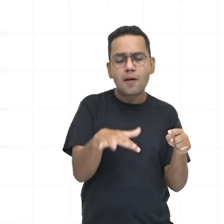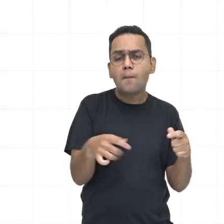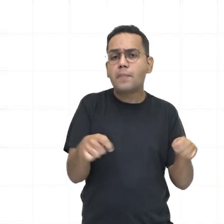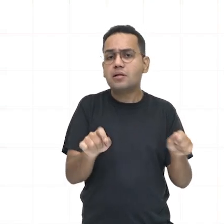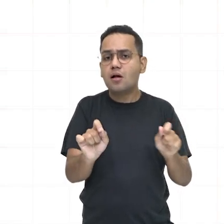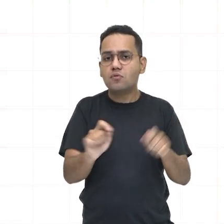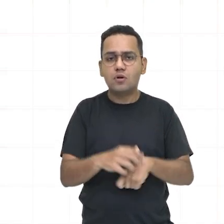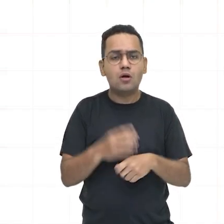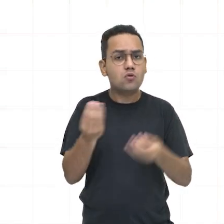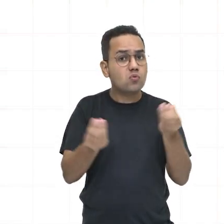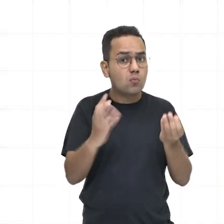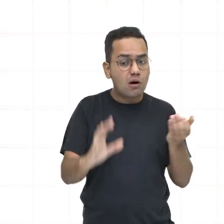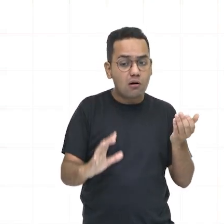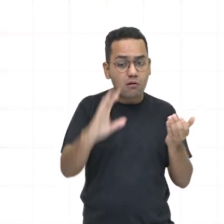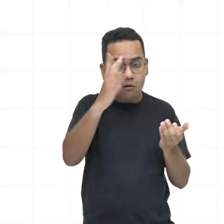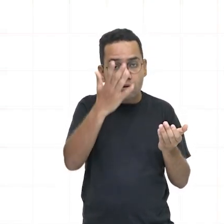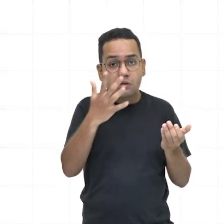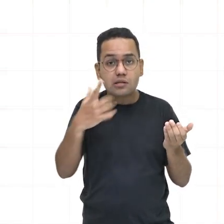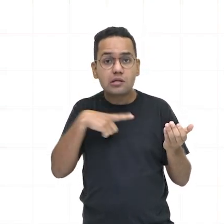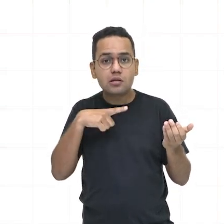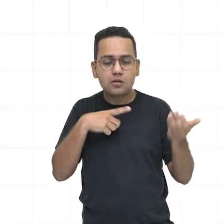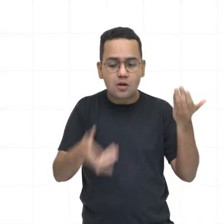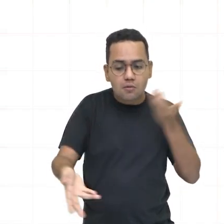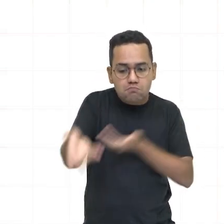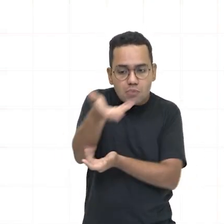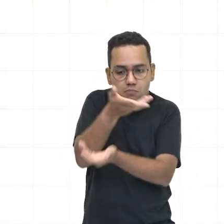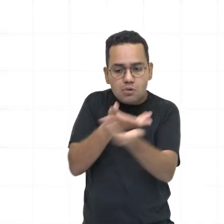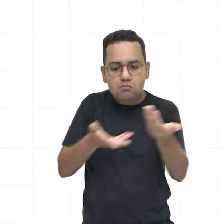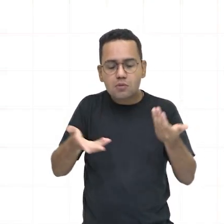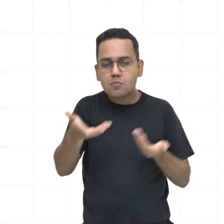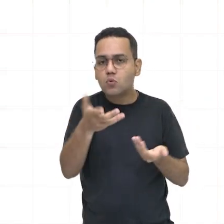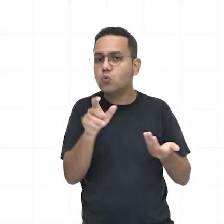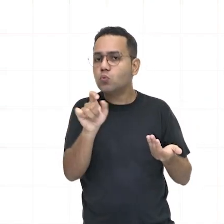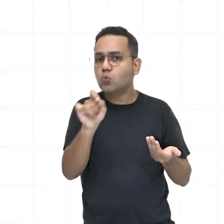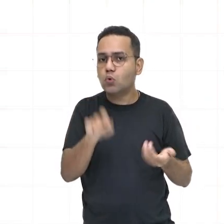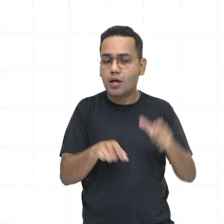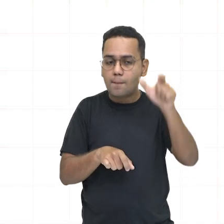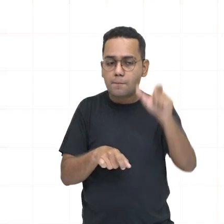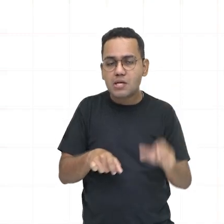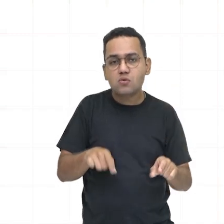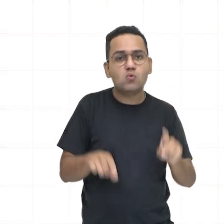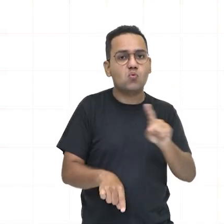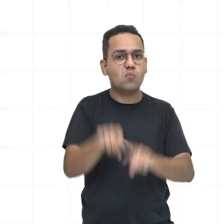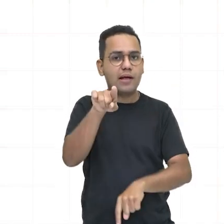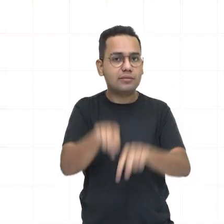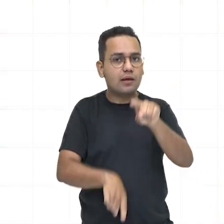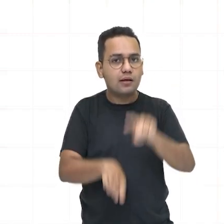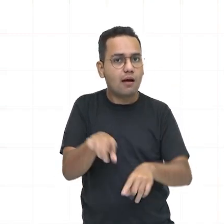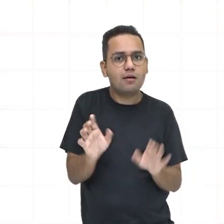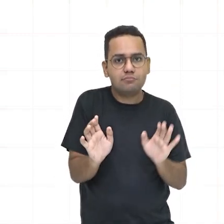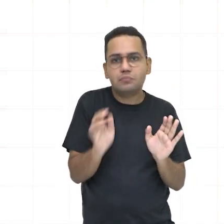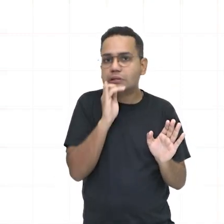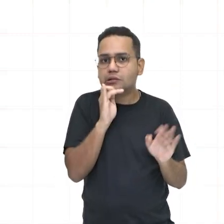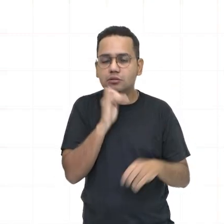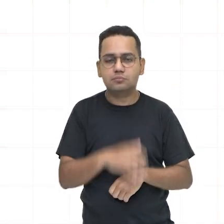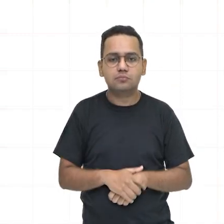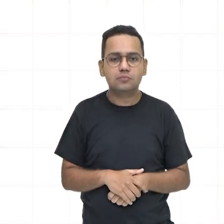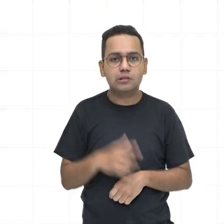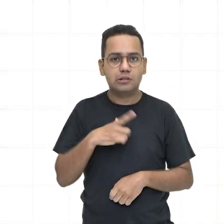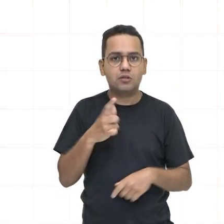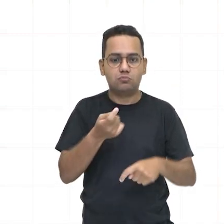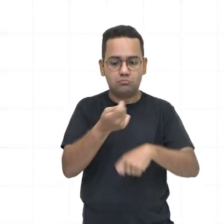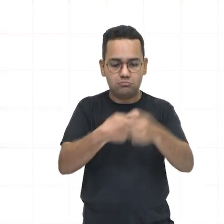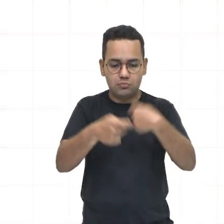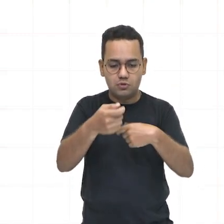de relacionamento entre o homem e as posses, né? O que simbolizava lá um desenvolvimento econômico